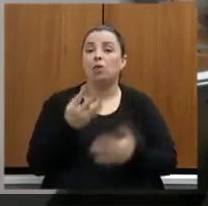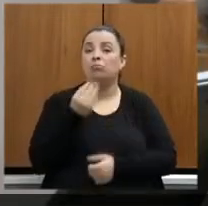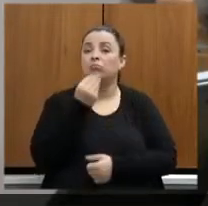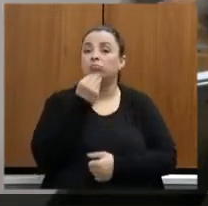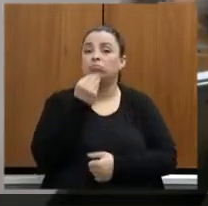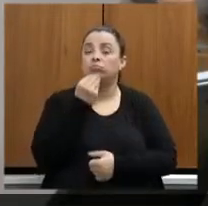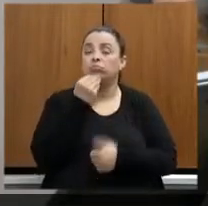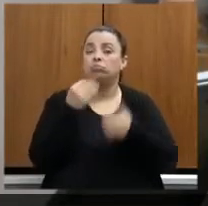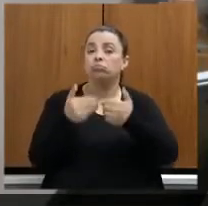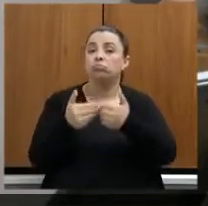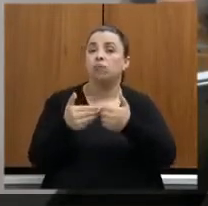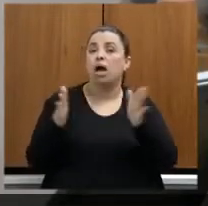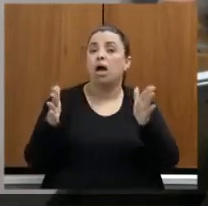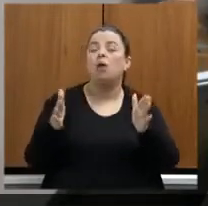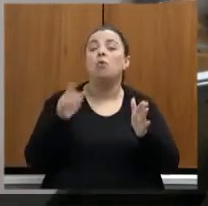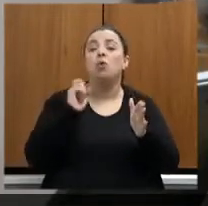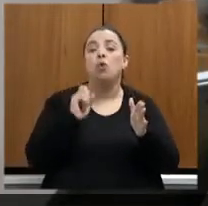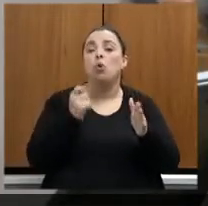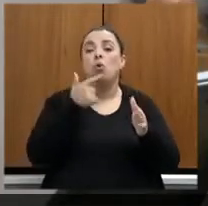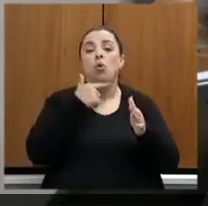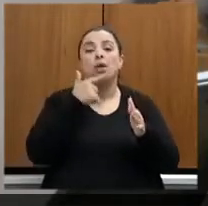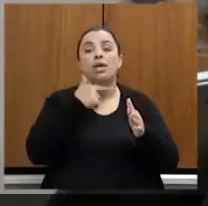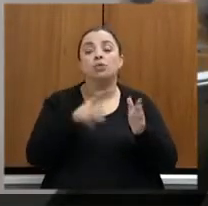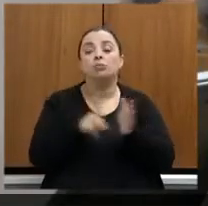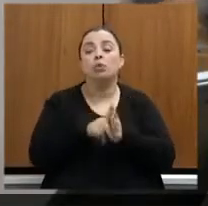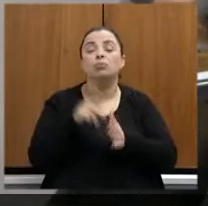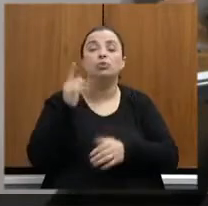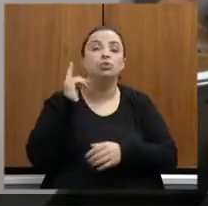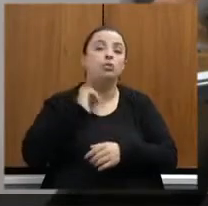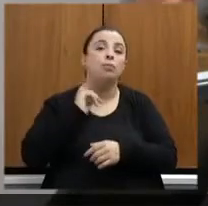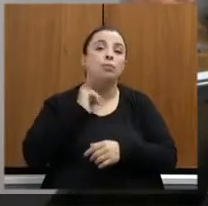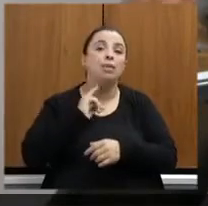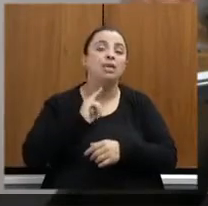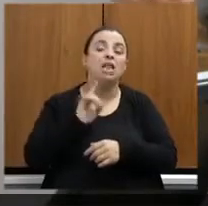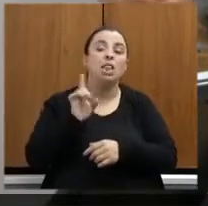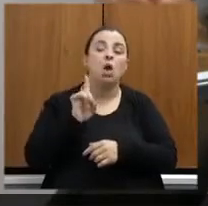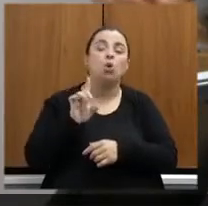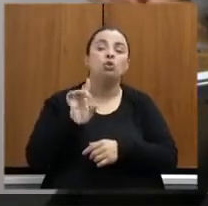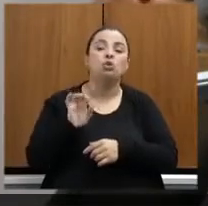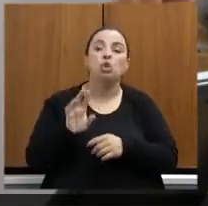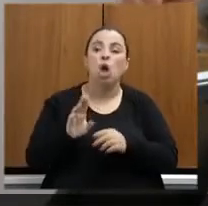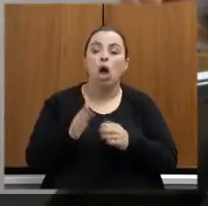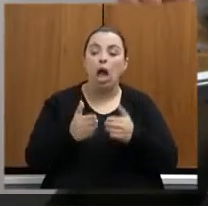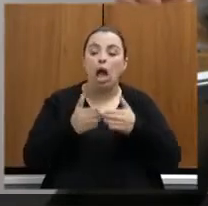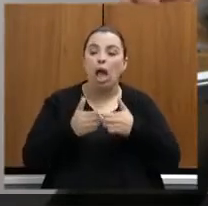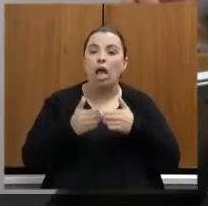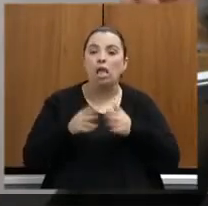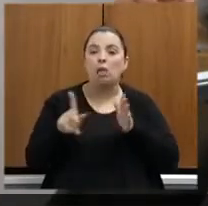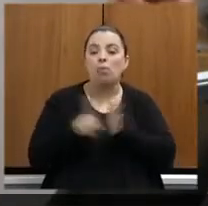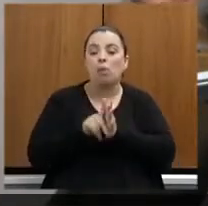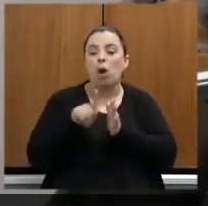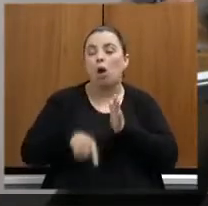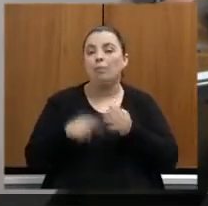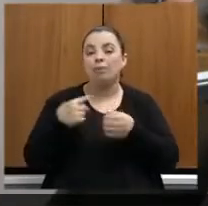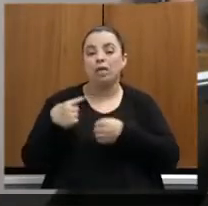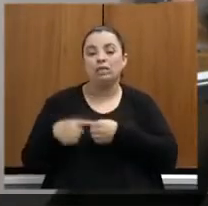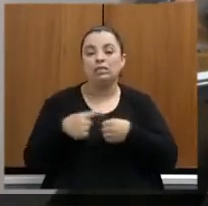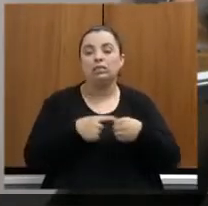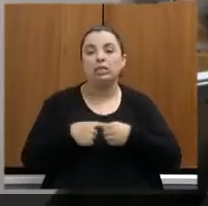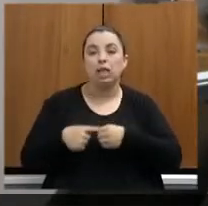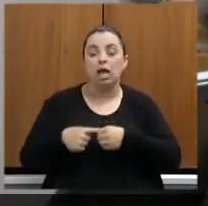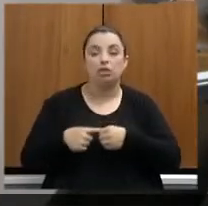para Os queijos mineiros não ficarem restritos aos municípios e sim